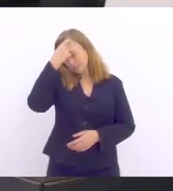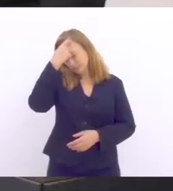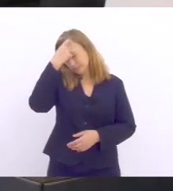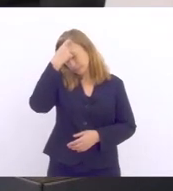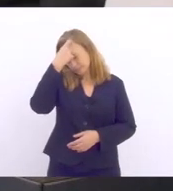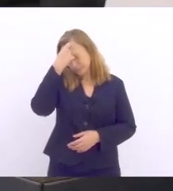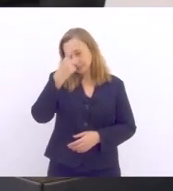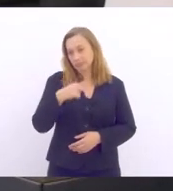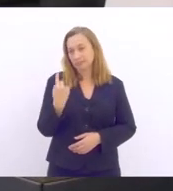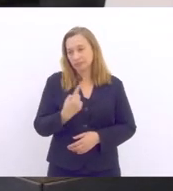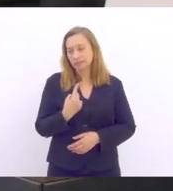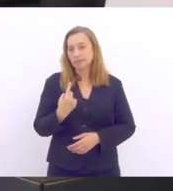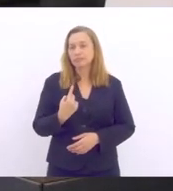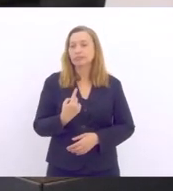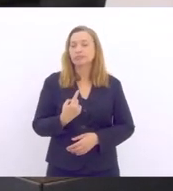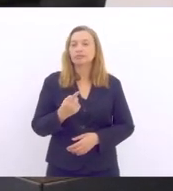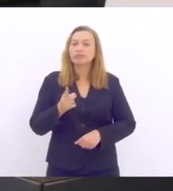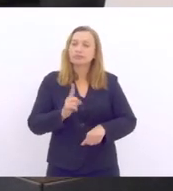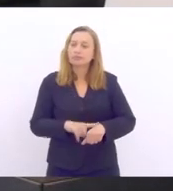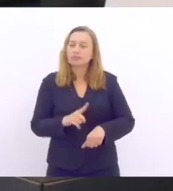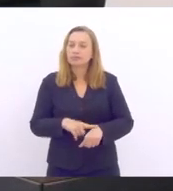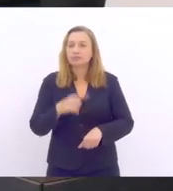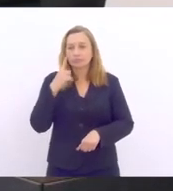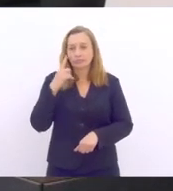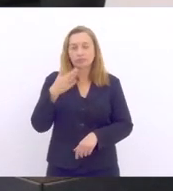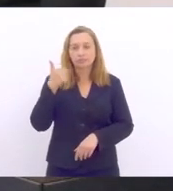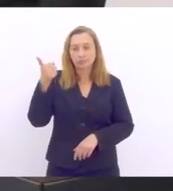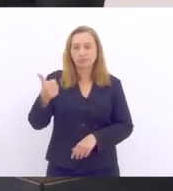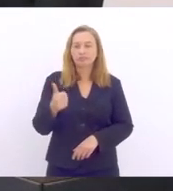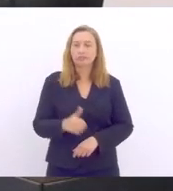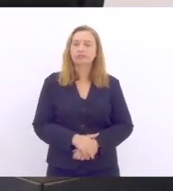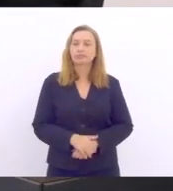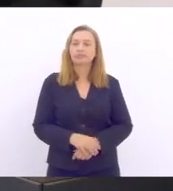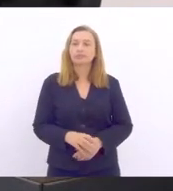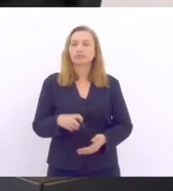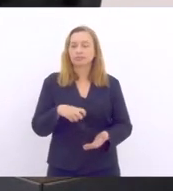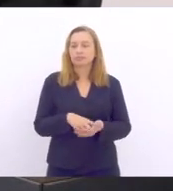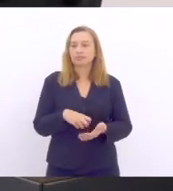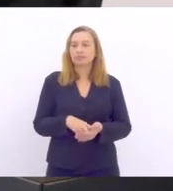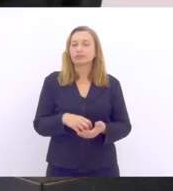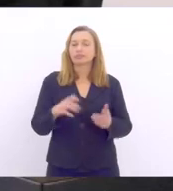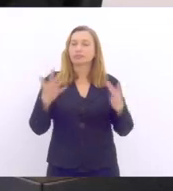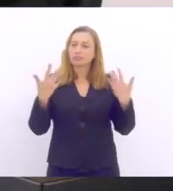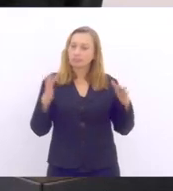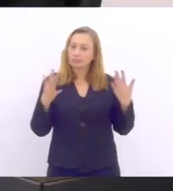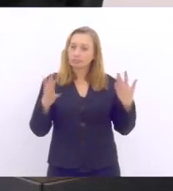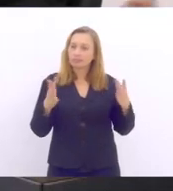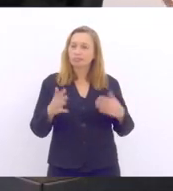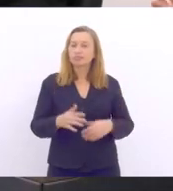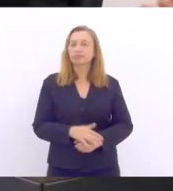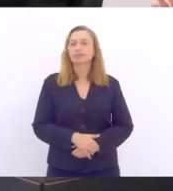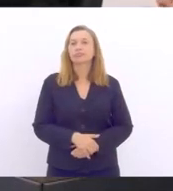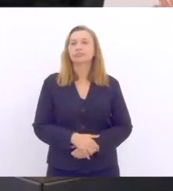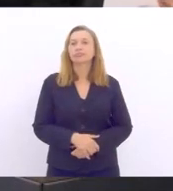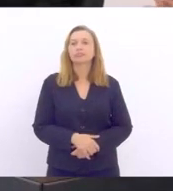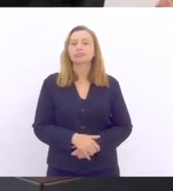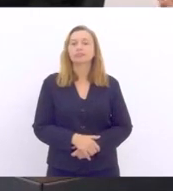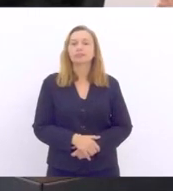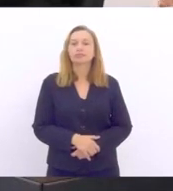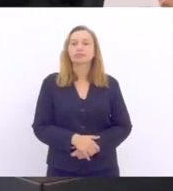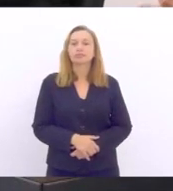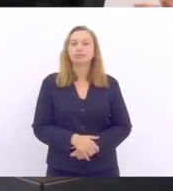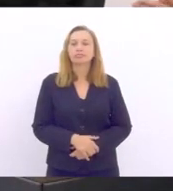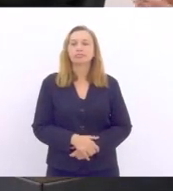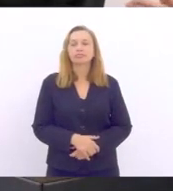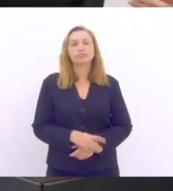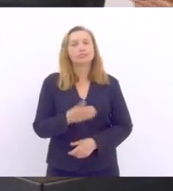nós estamos no momento de rever as punições das torcidas. Muito obrigado. Obrigado, deputado Chiquinho. Passo